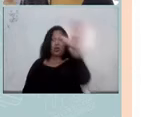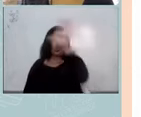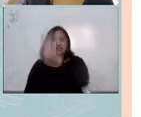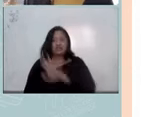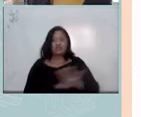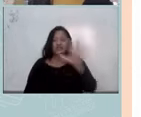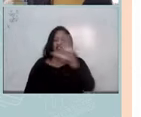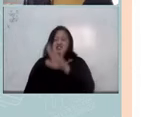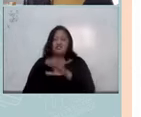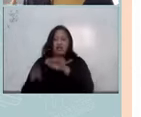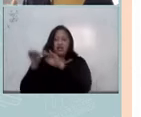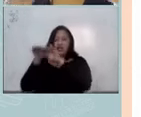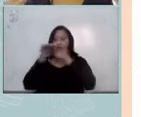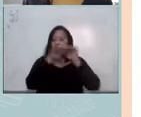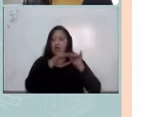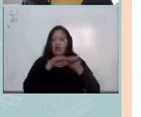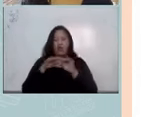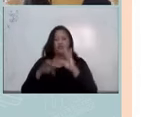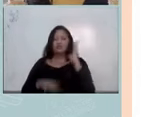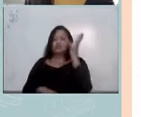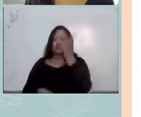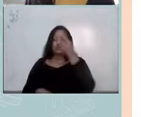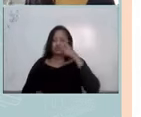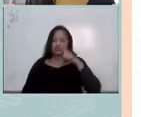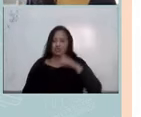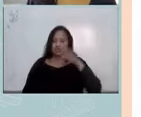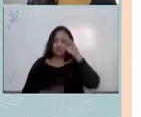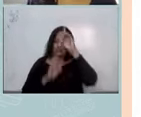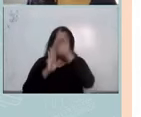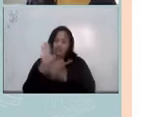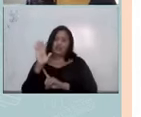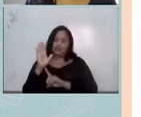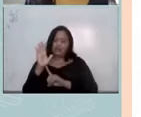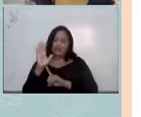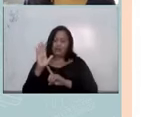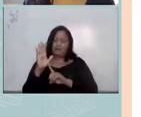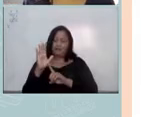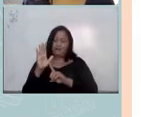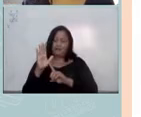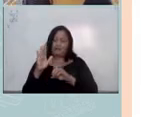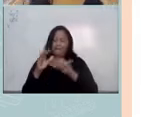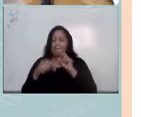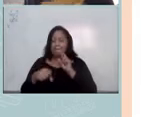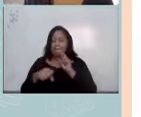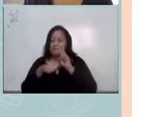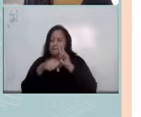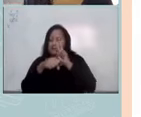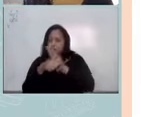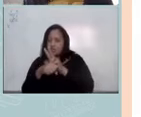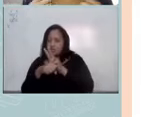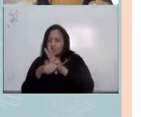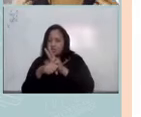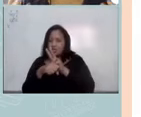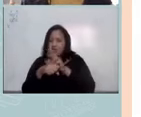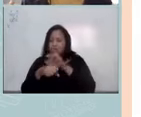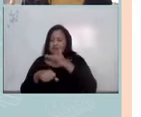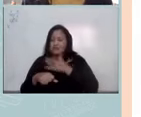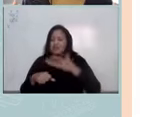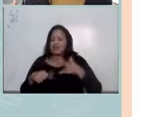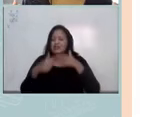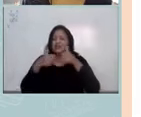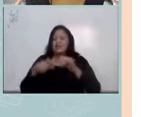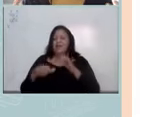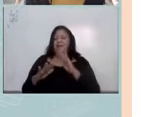igualitário às ações e serviços para sua promoção, proteção e recuperação. Então, vejam, né, que a saúde, ela deixou de